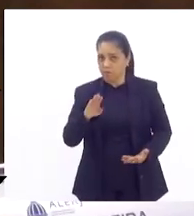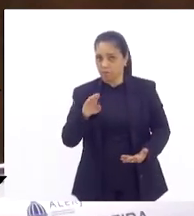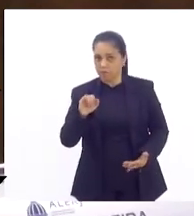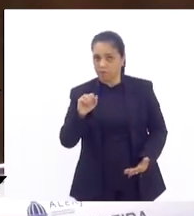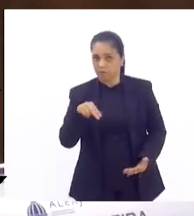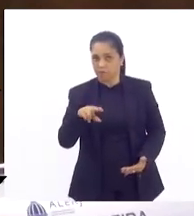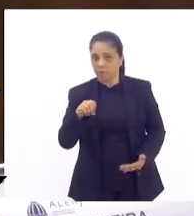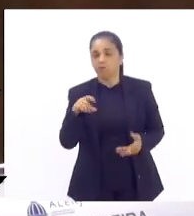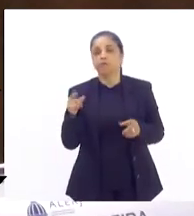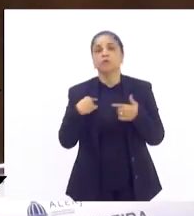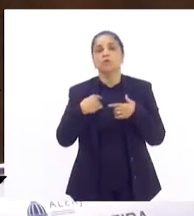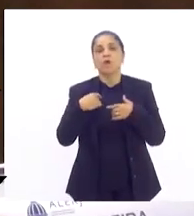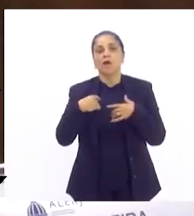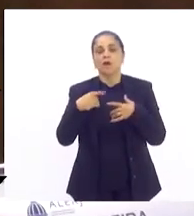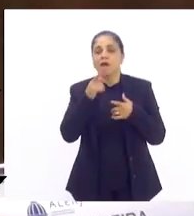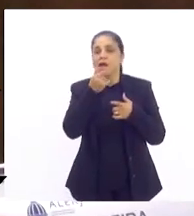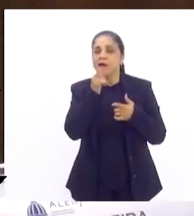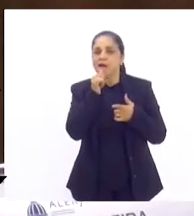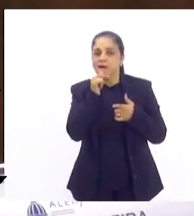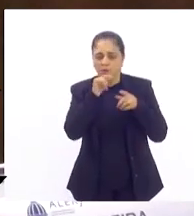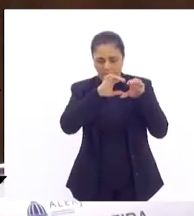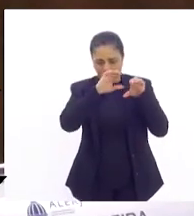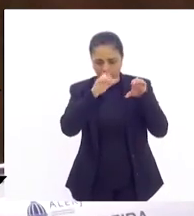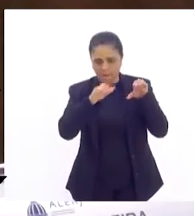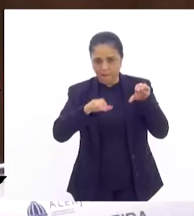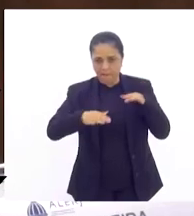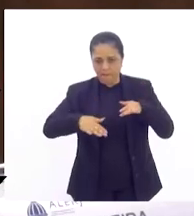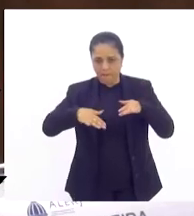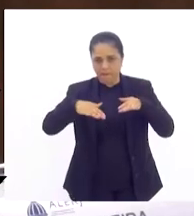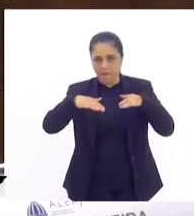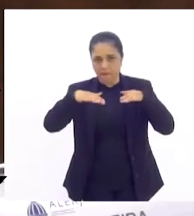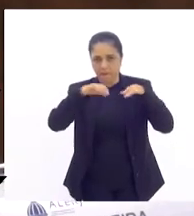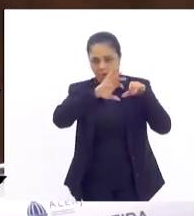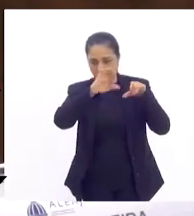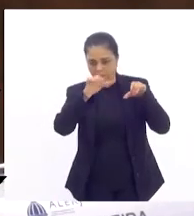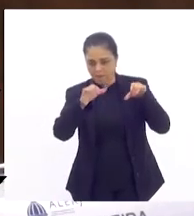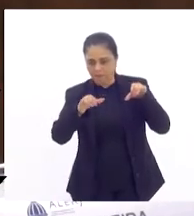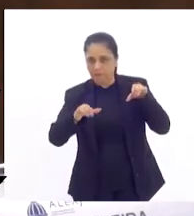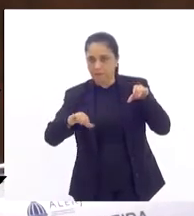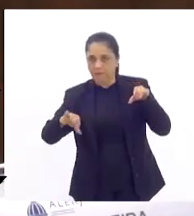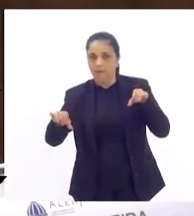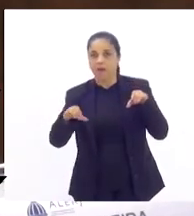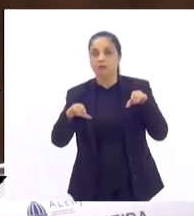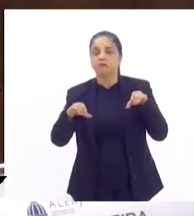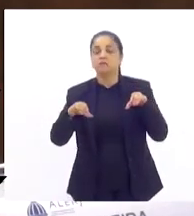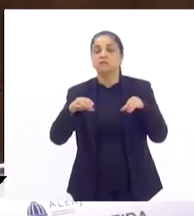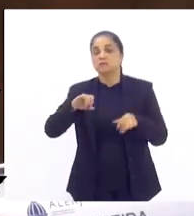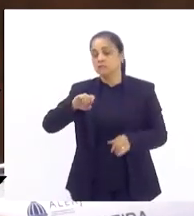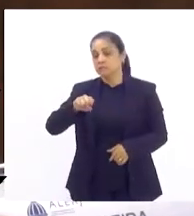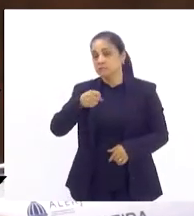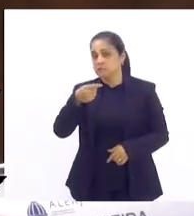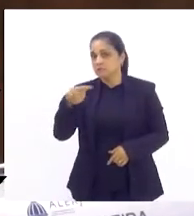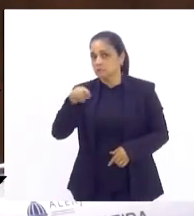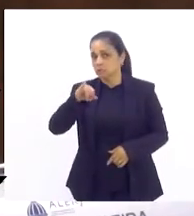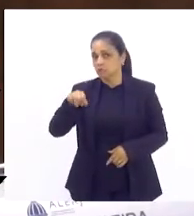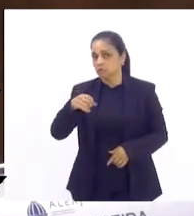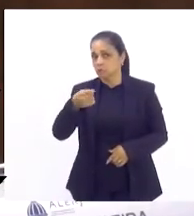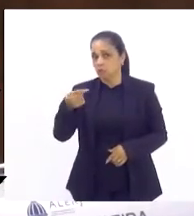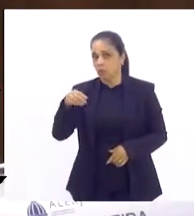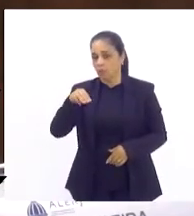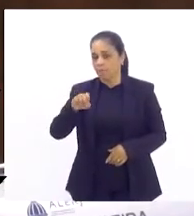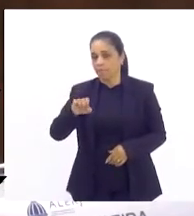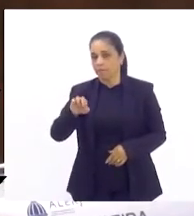O volume de água que São João de Meriti hoje está recebendo da